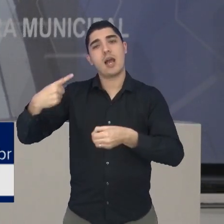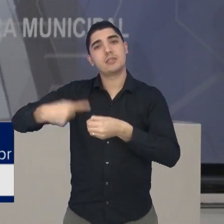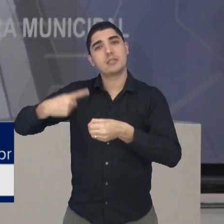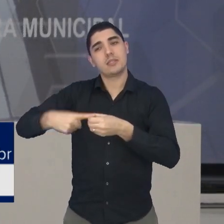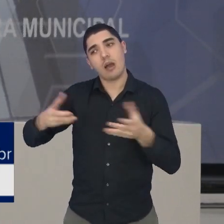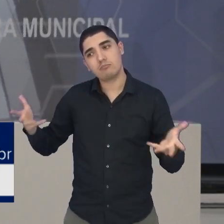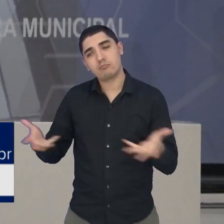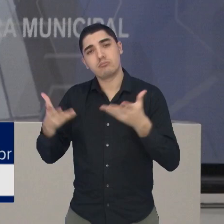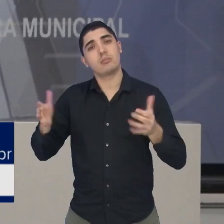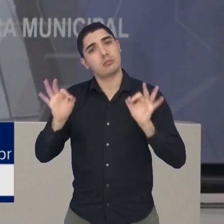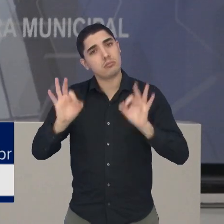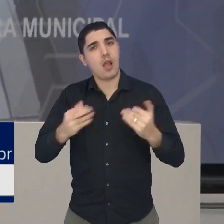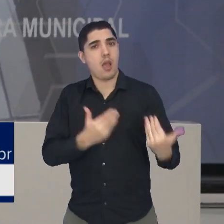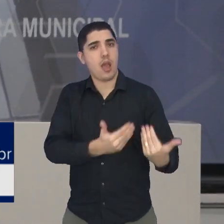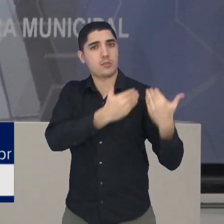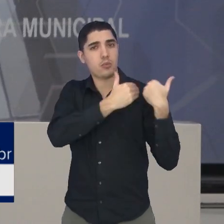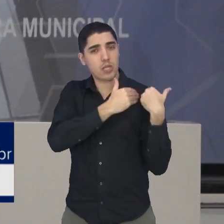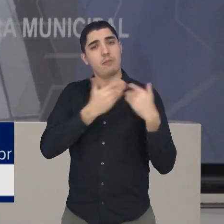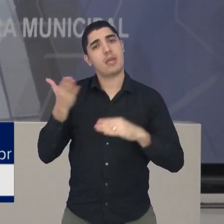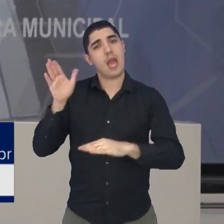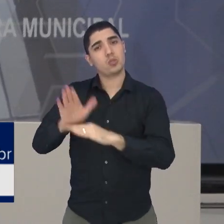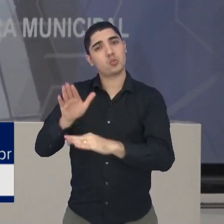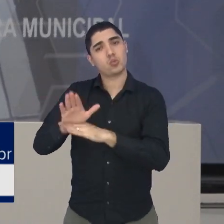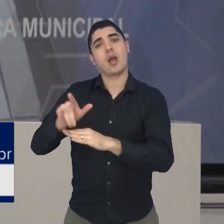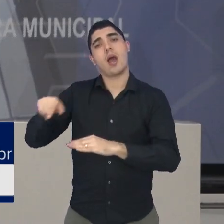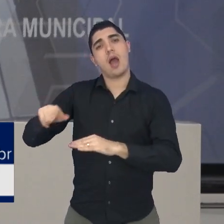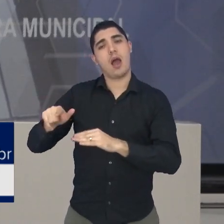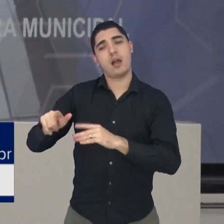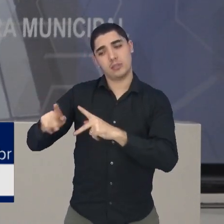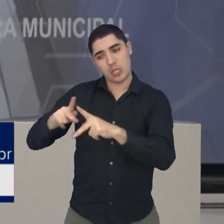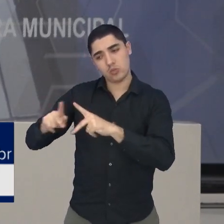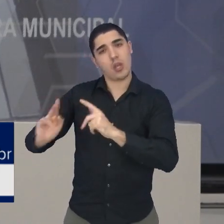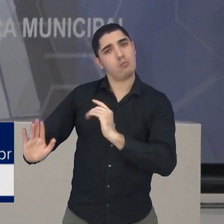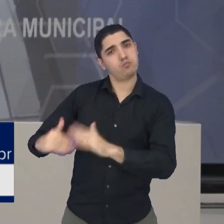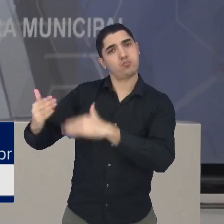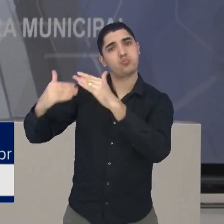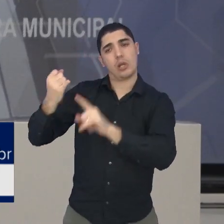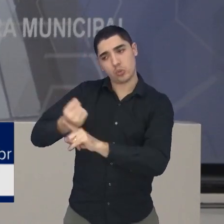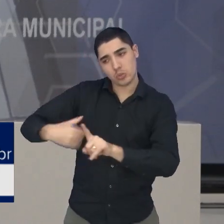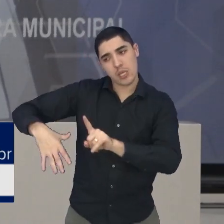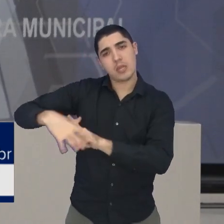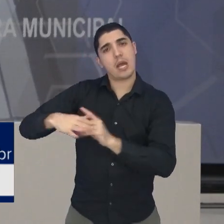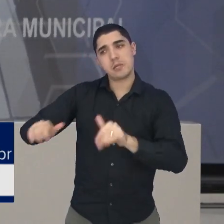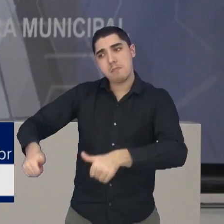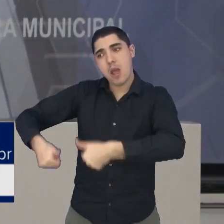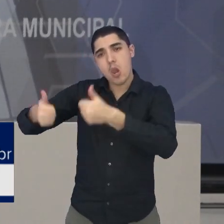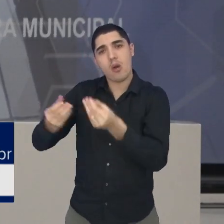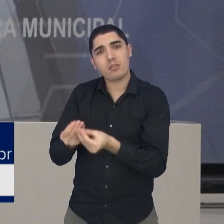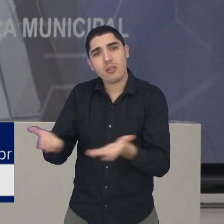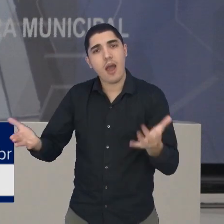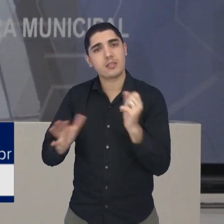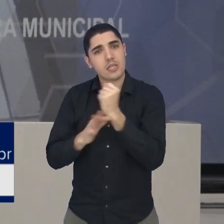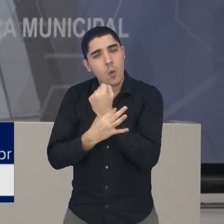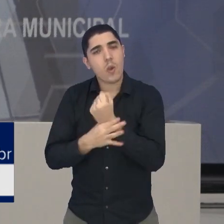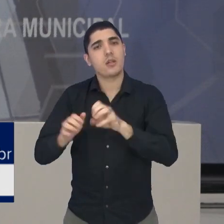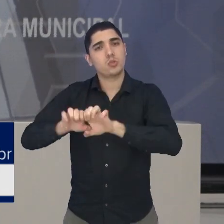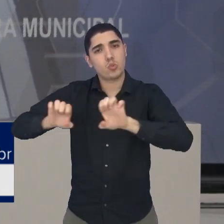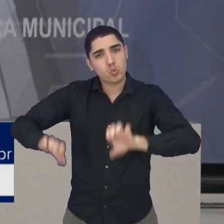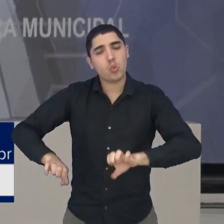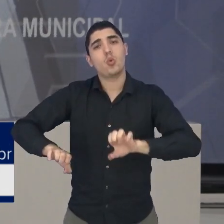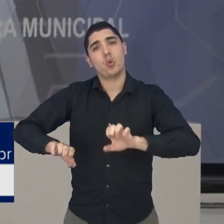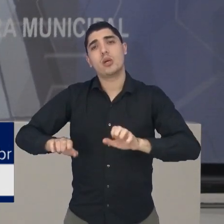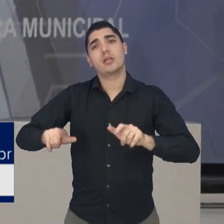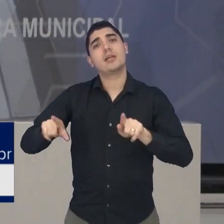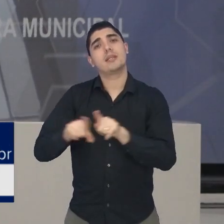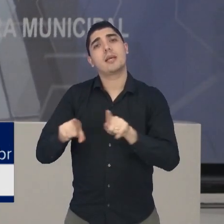forma responsável e que ajude a cidade a se desenvolver de forma adequada, trazendo segurança, trazendo infraestrutura,